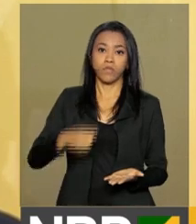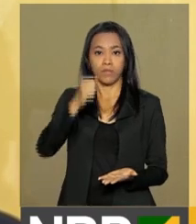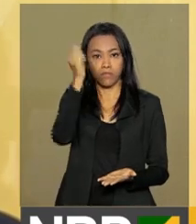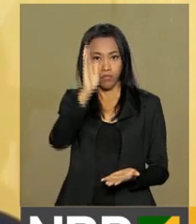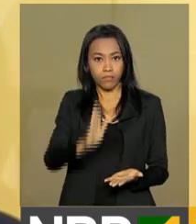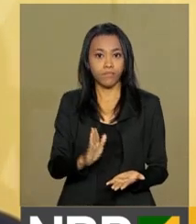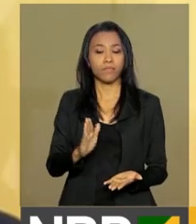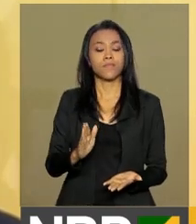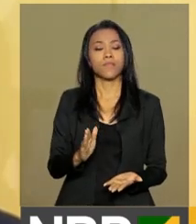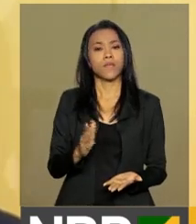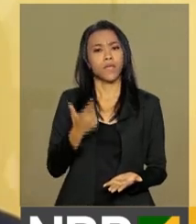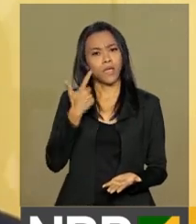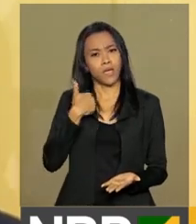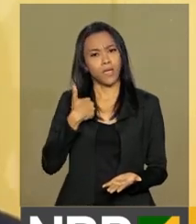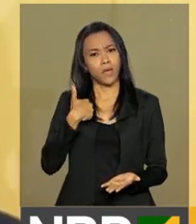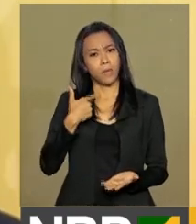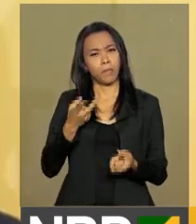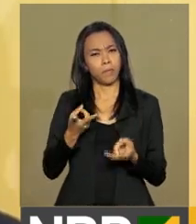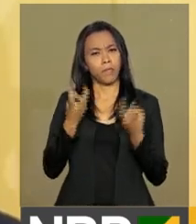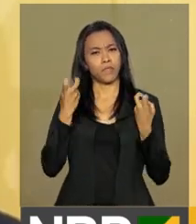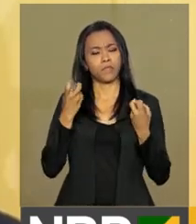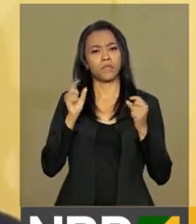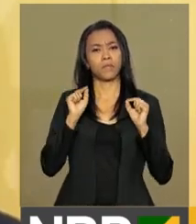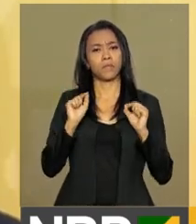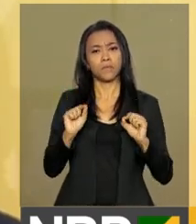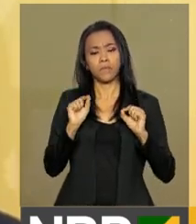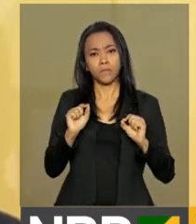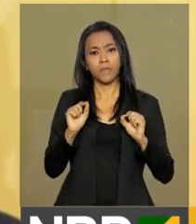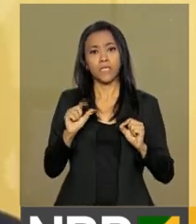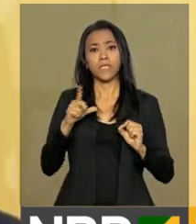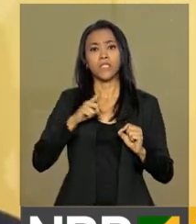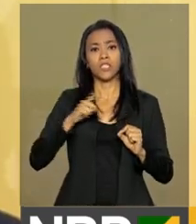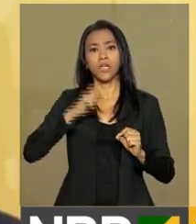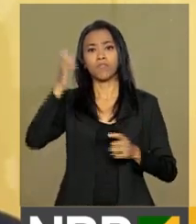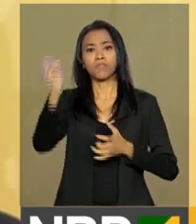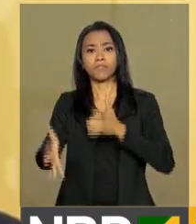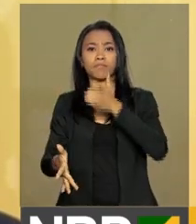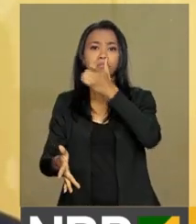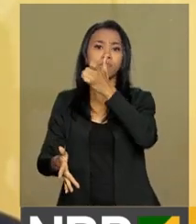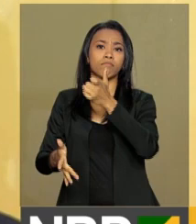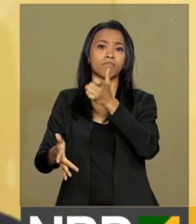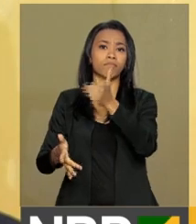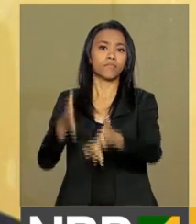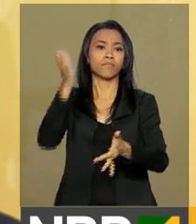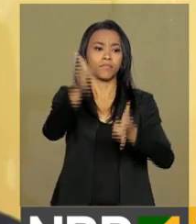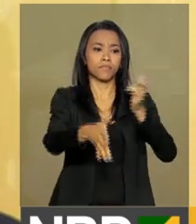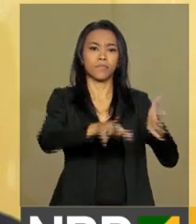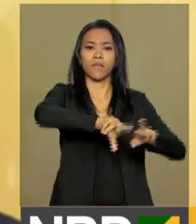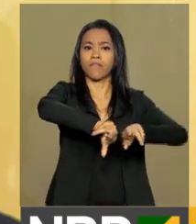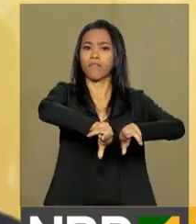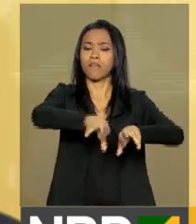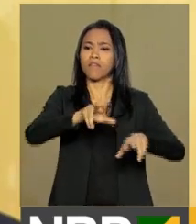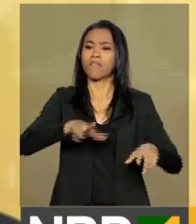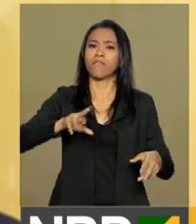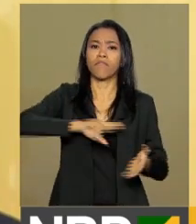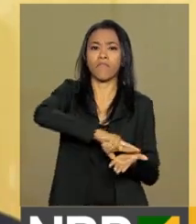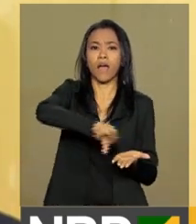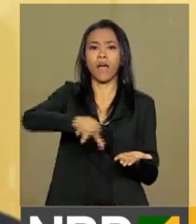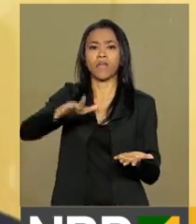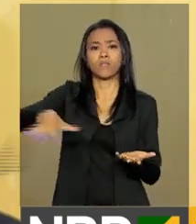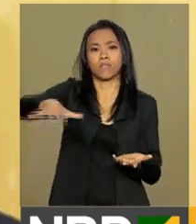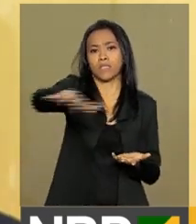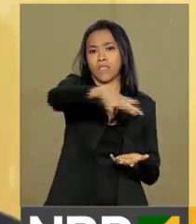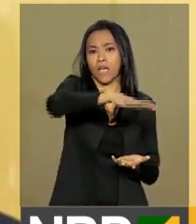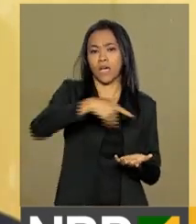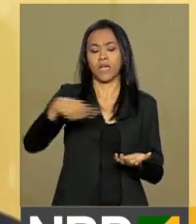eu verifiquei que havia paralisação de vários setores. Mas o setor